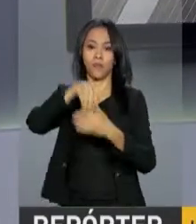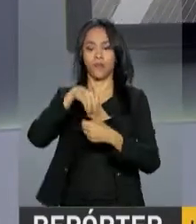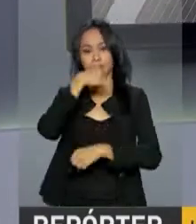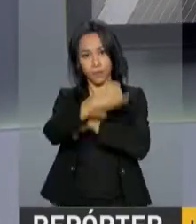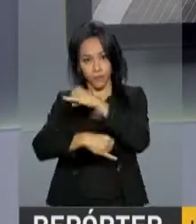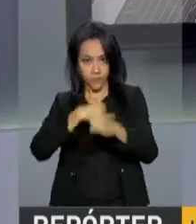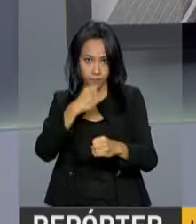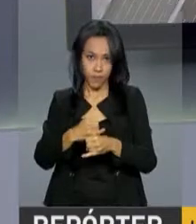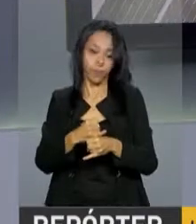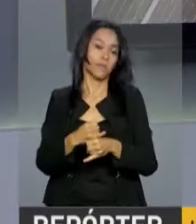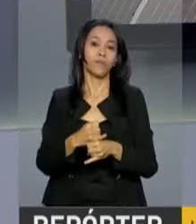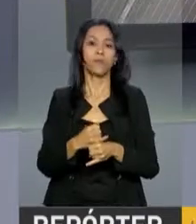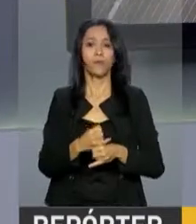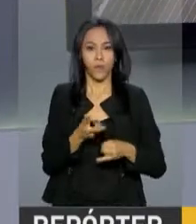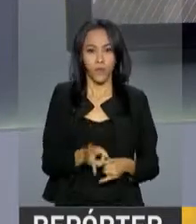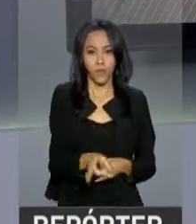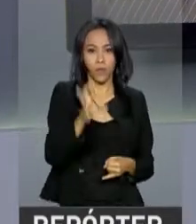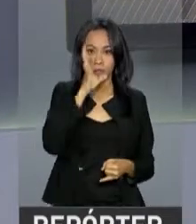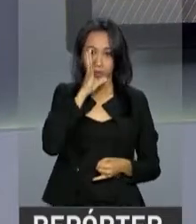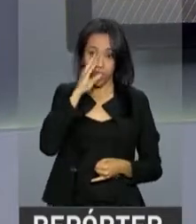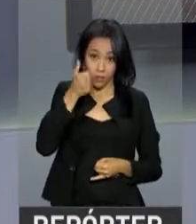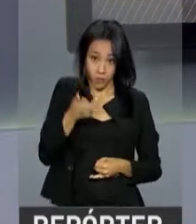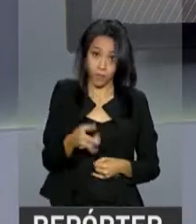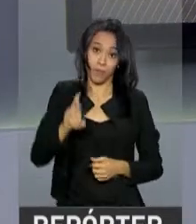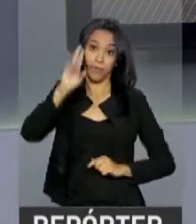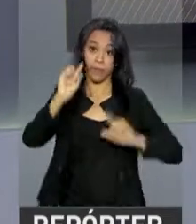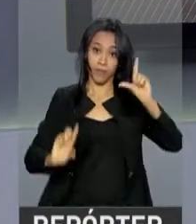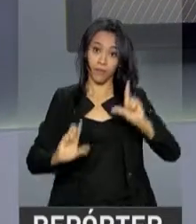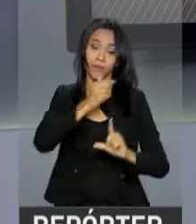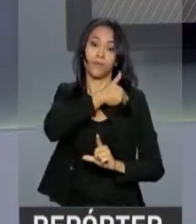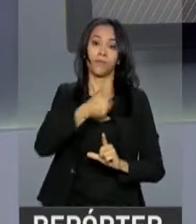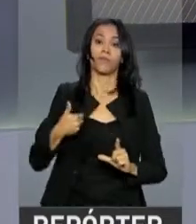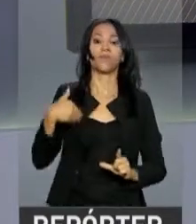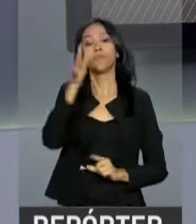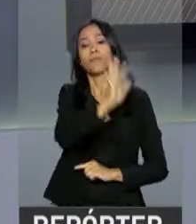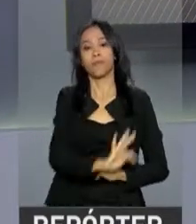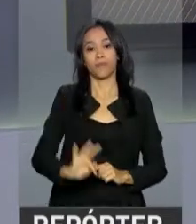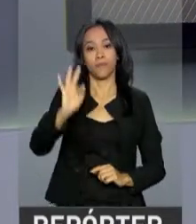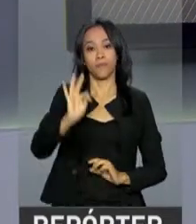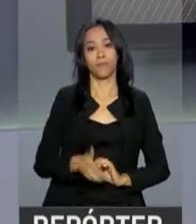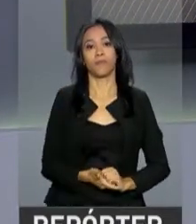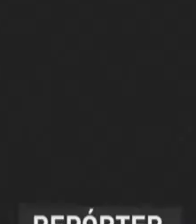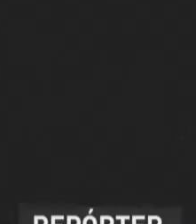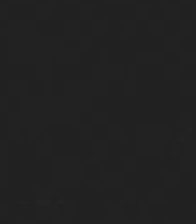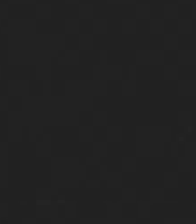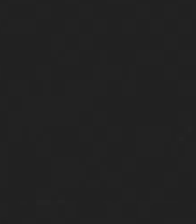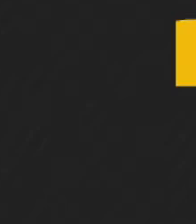nbr na internet continue com a gente aqui na nbr a tv do governo federal